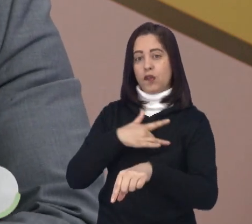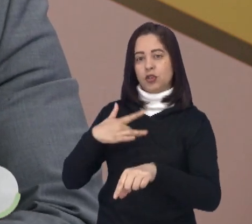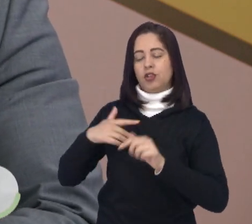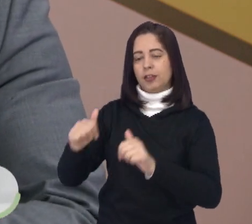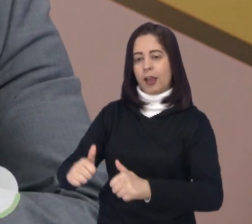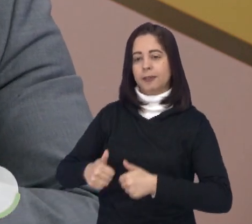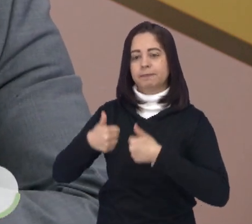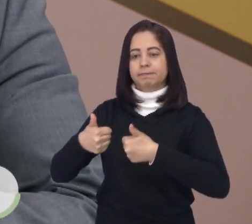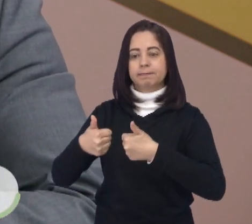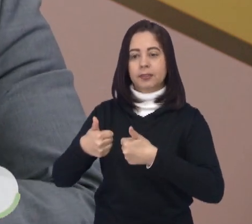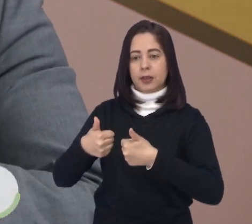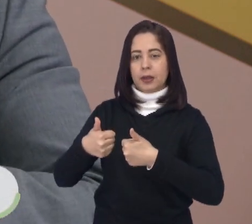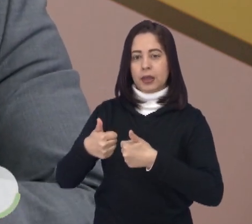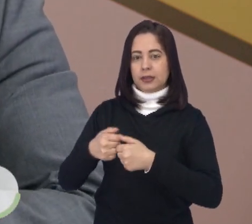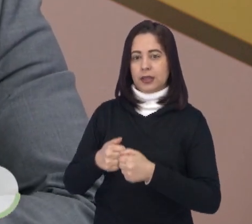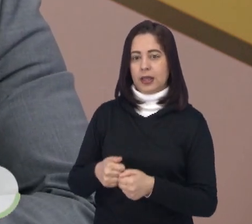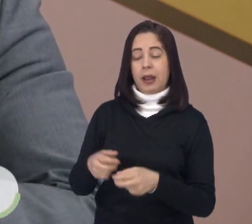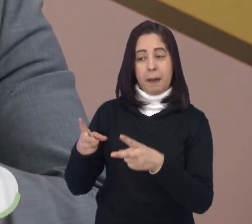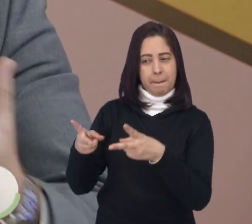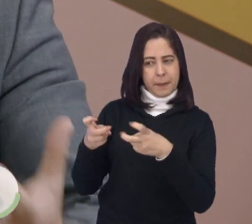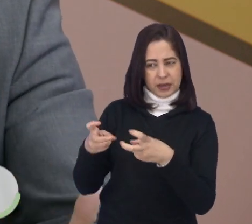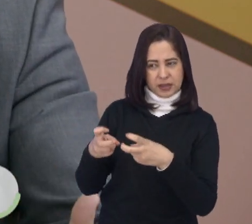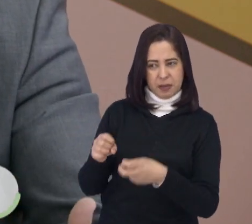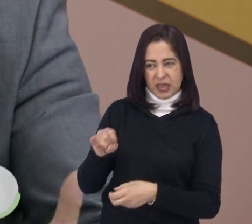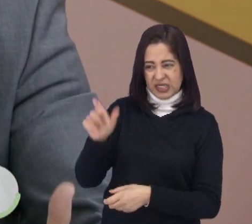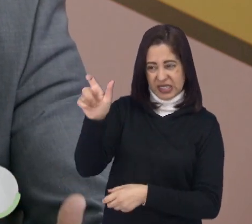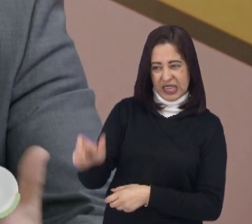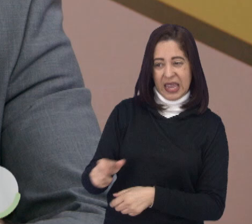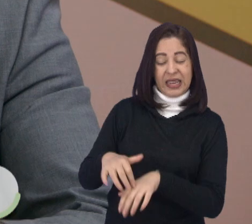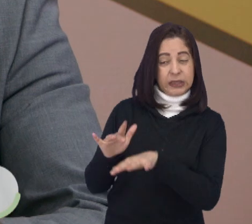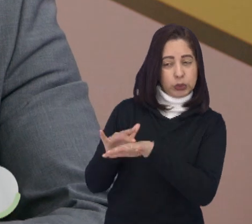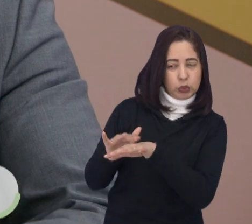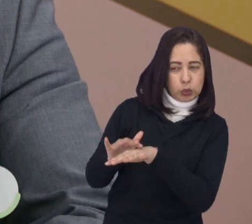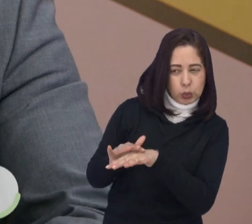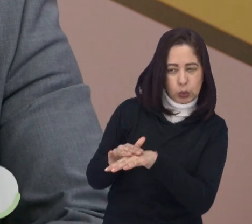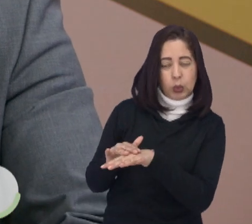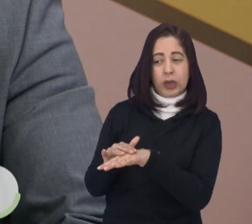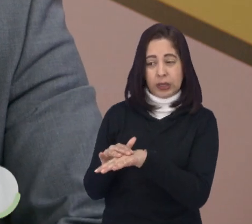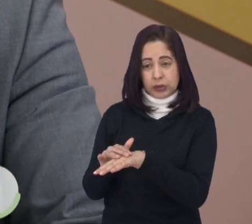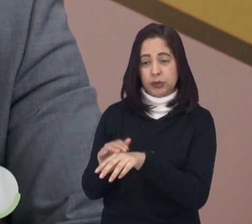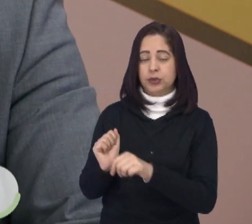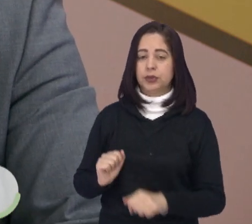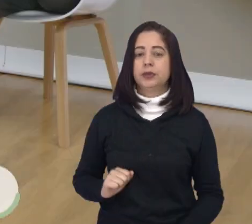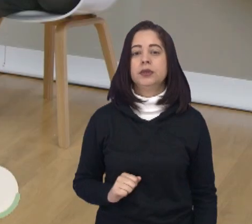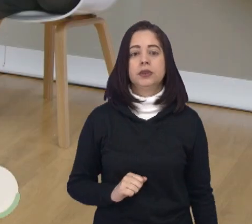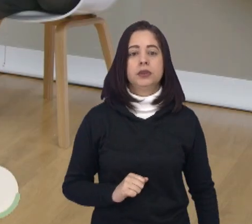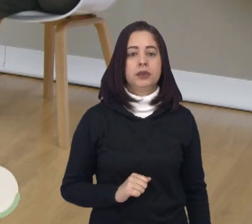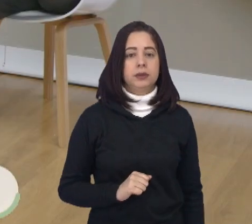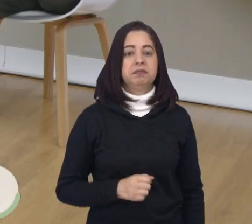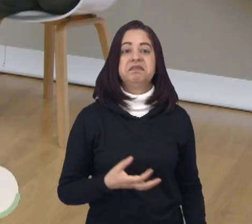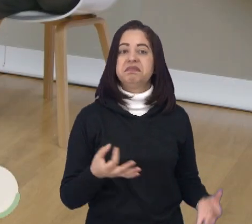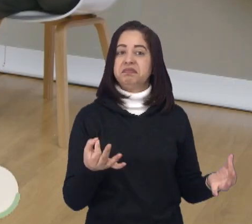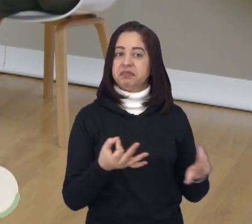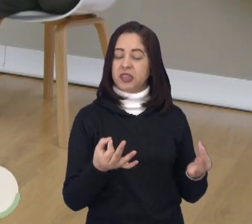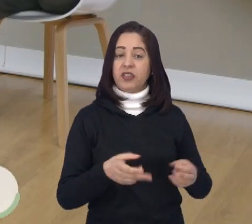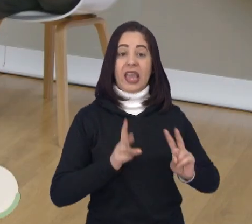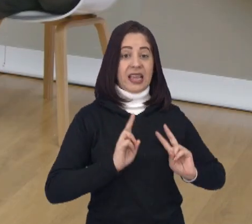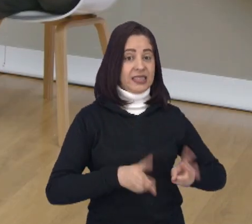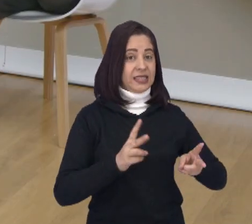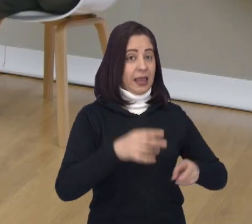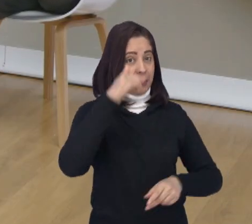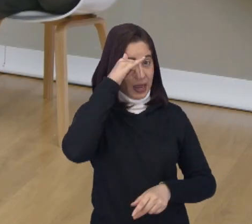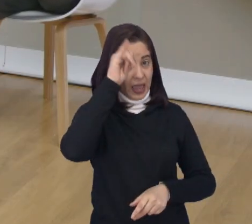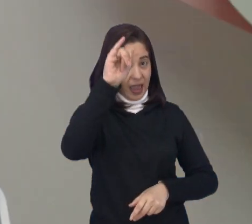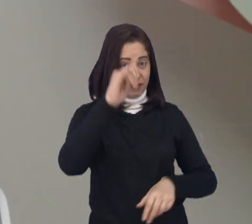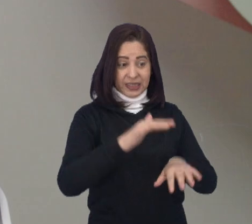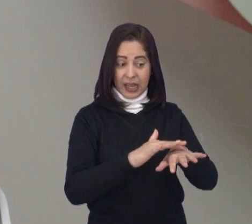e verificar se ele não está, de certa forma, adoecendo através desses riscos. Perfeito. A gente sempre fala aqui que prevenir é